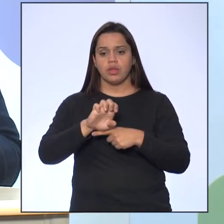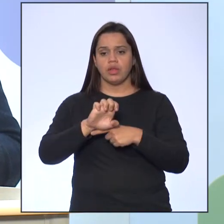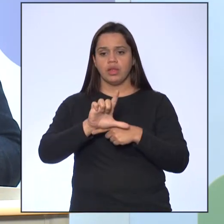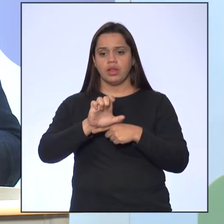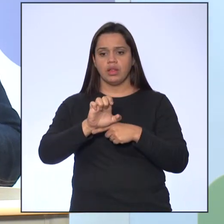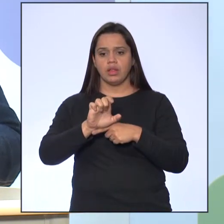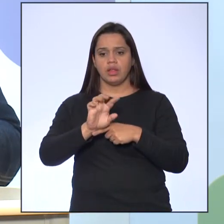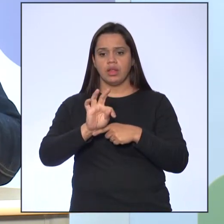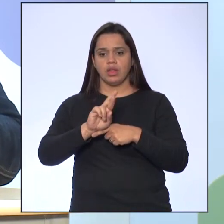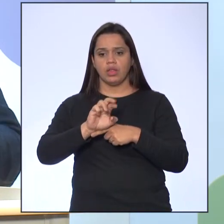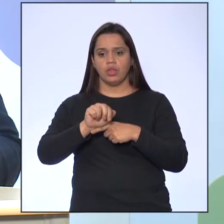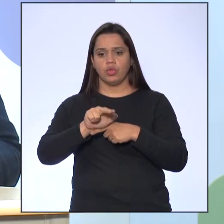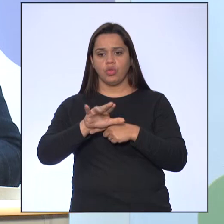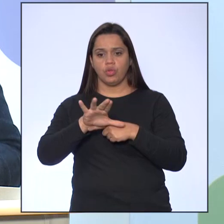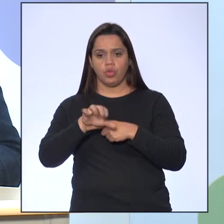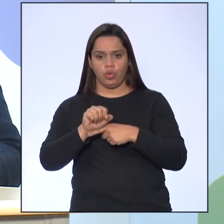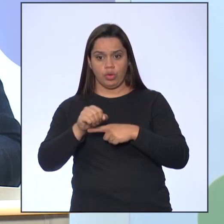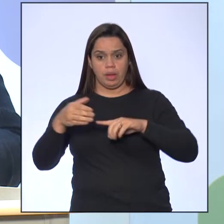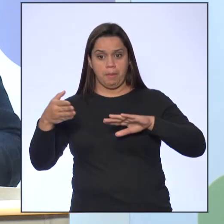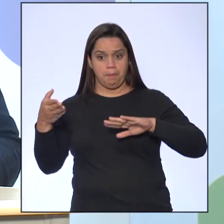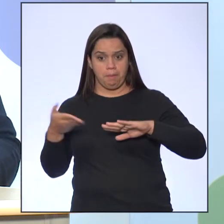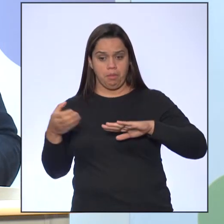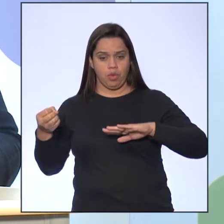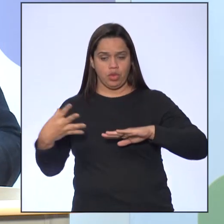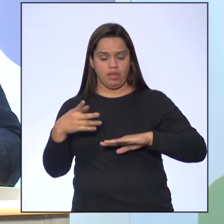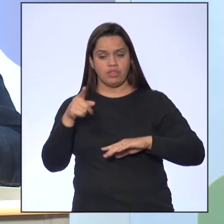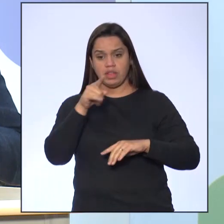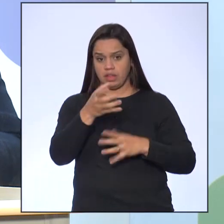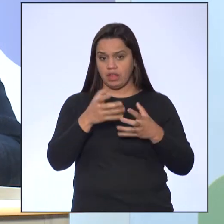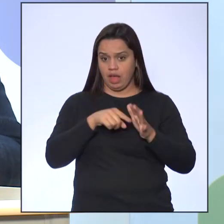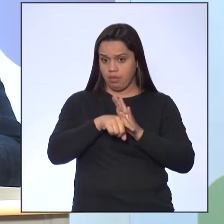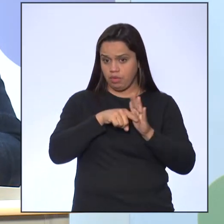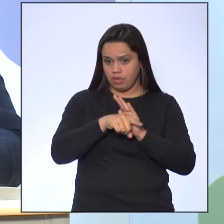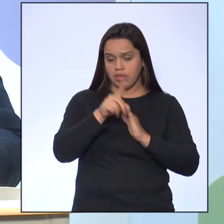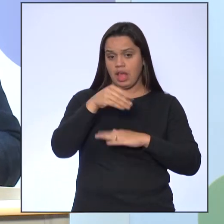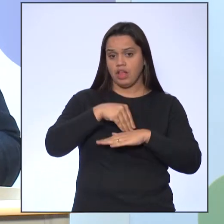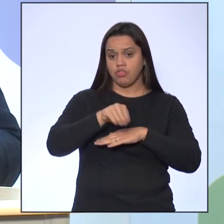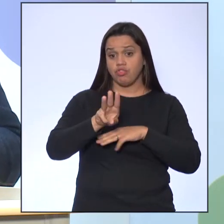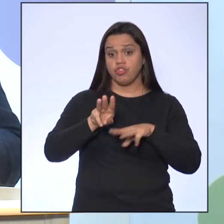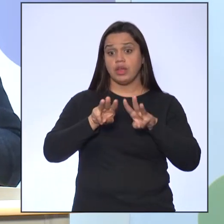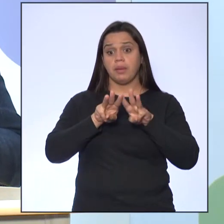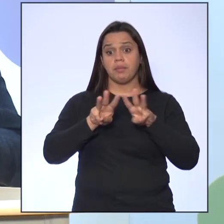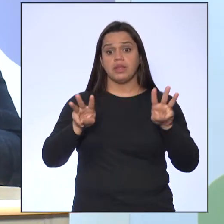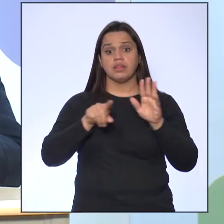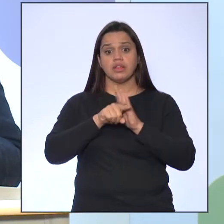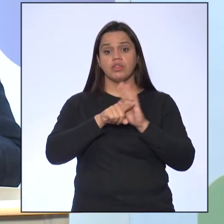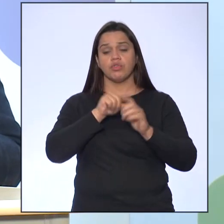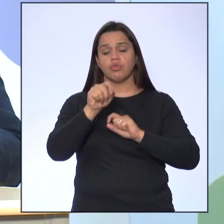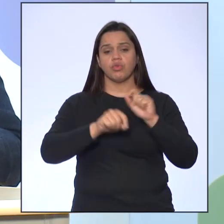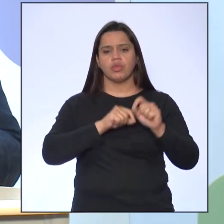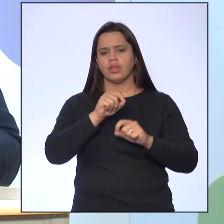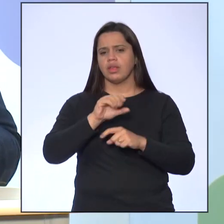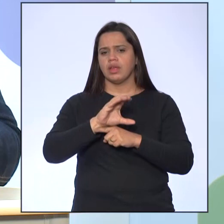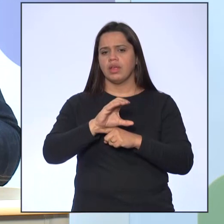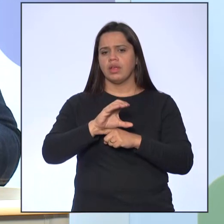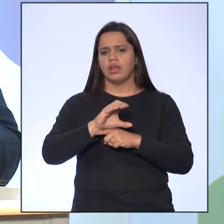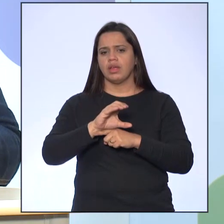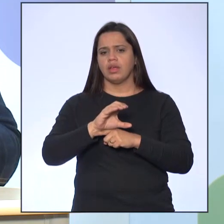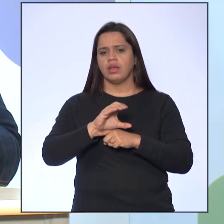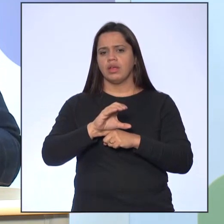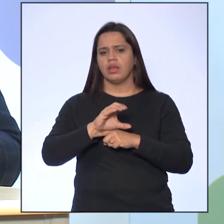moderna, quem quiser conhecer mais, pesquisar, é uma dica para vocês de pesquisa, tá? Pesquisa é o Krautrock alemão e uma banda